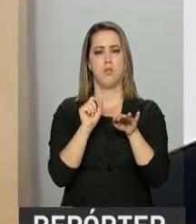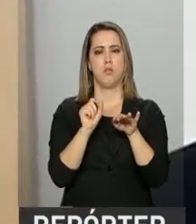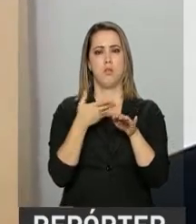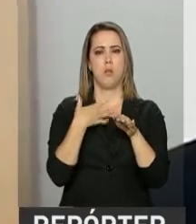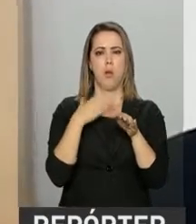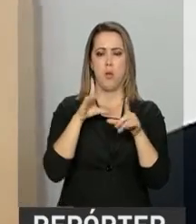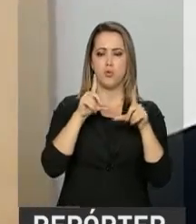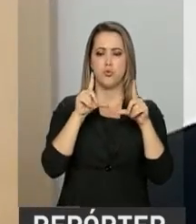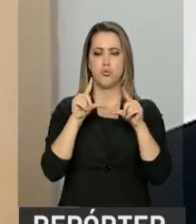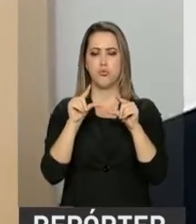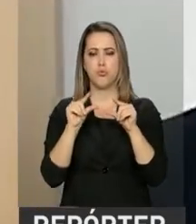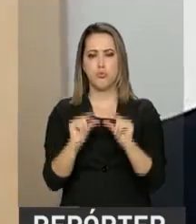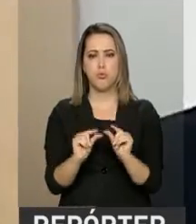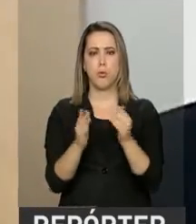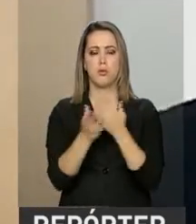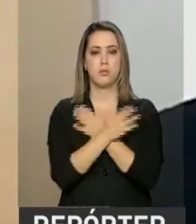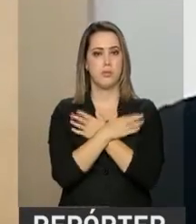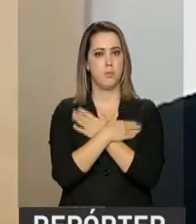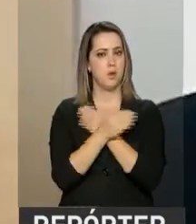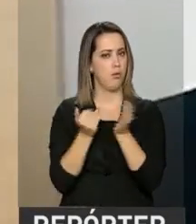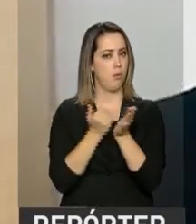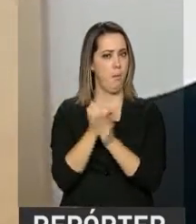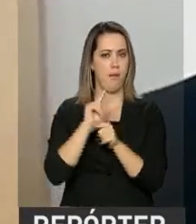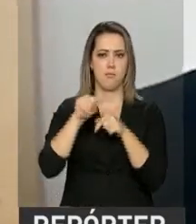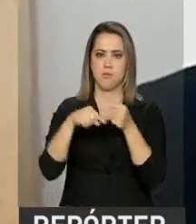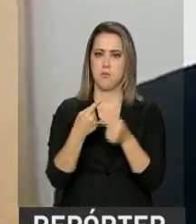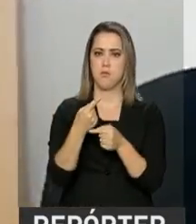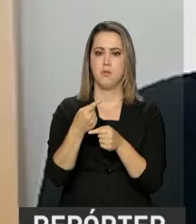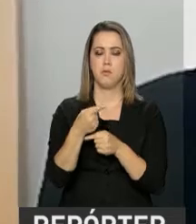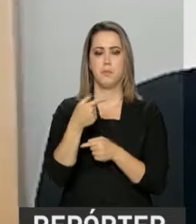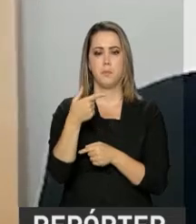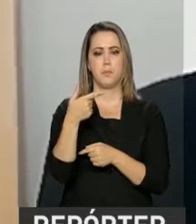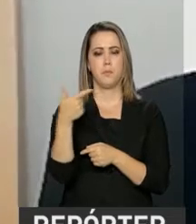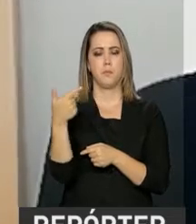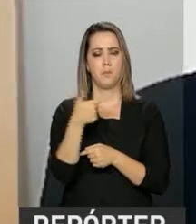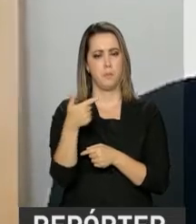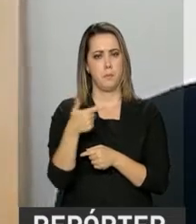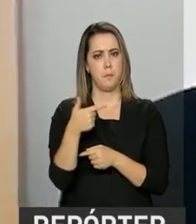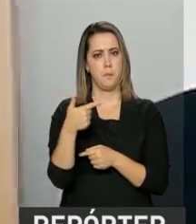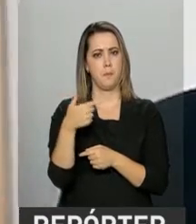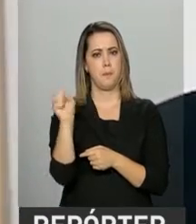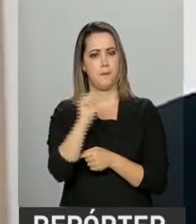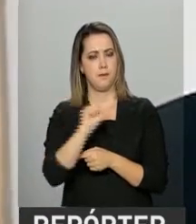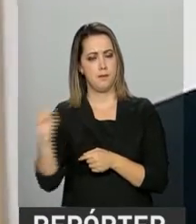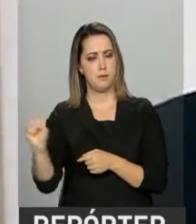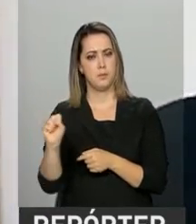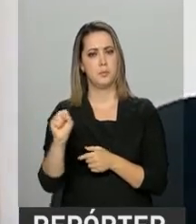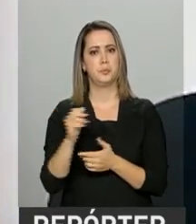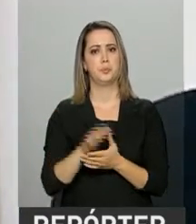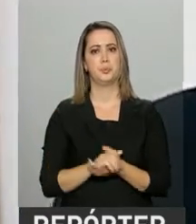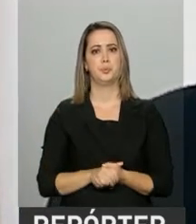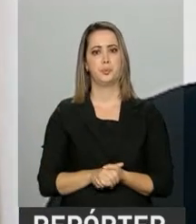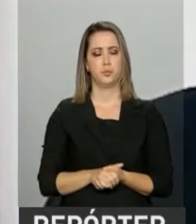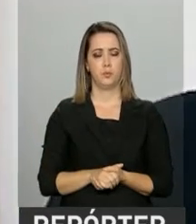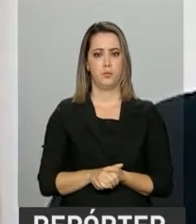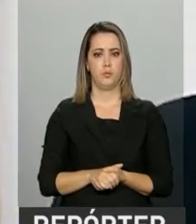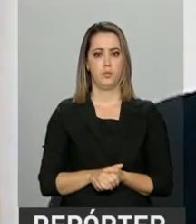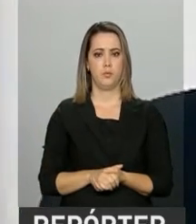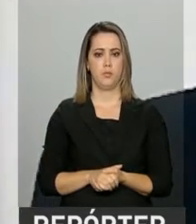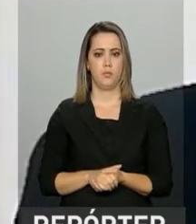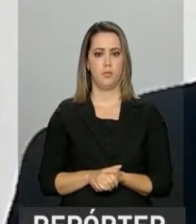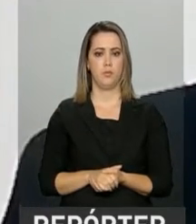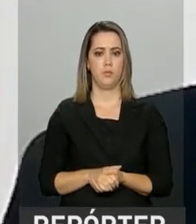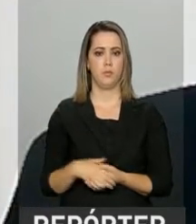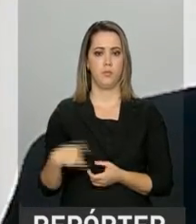deve começar a cair a partir agora do início do segundo semestre.